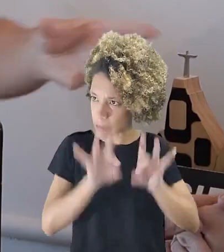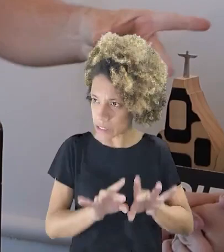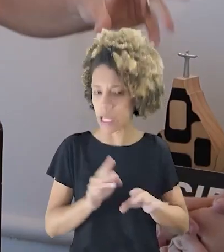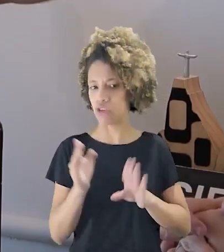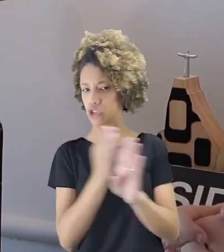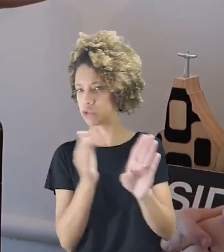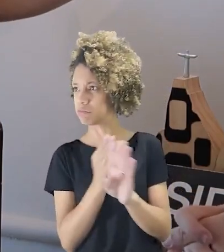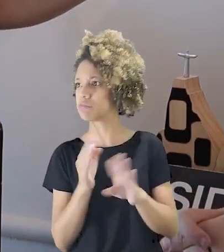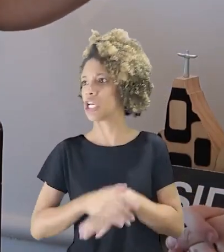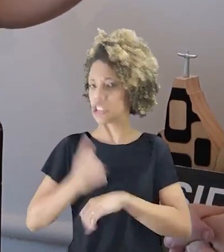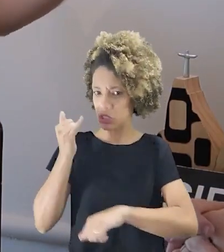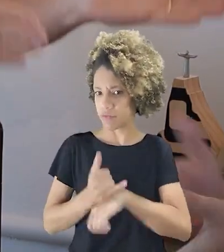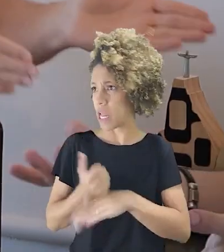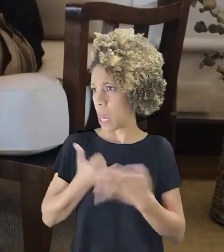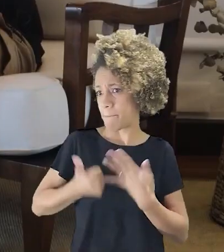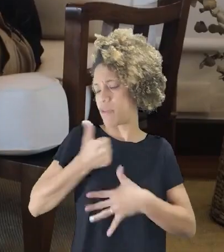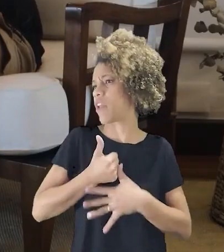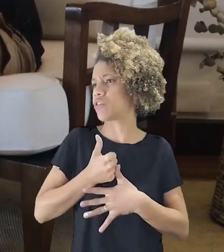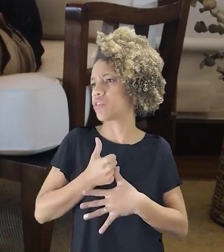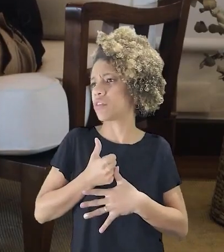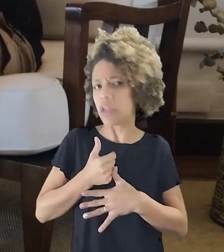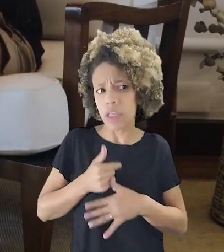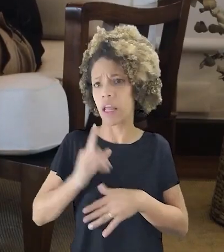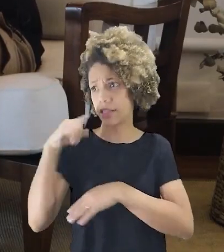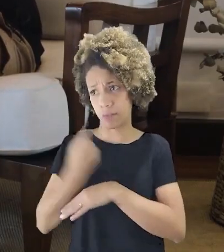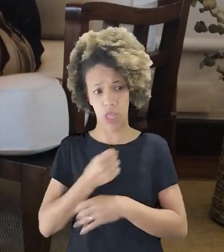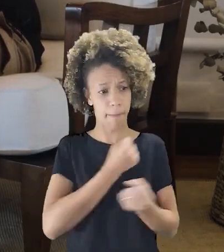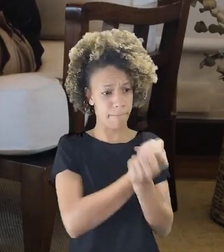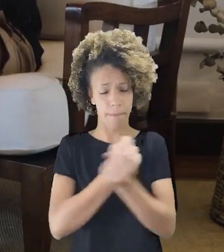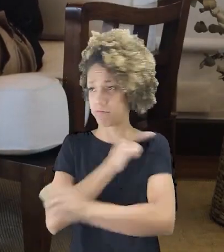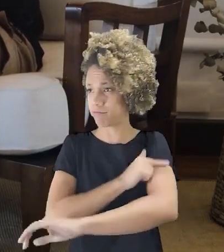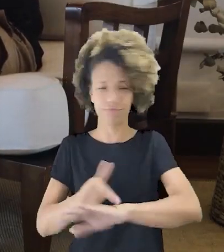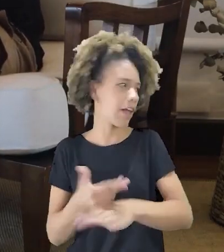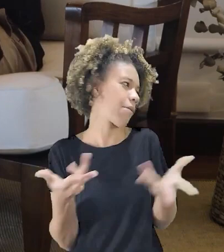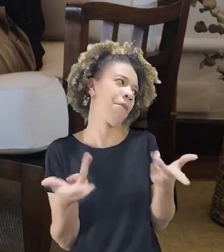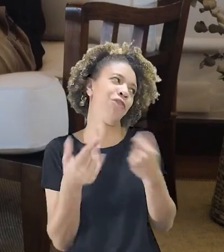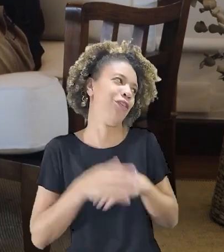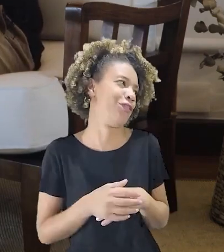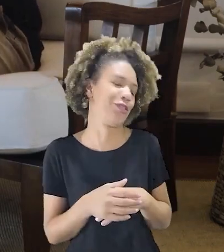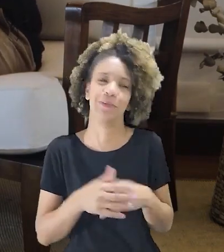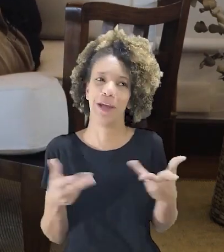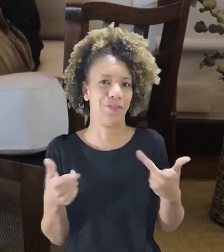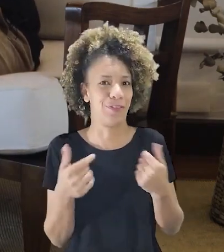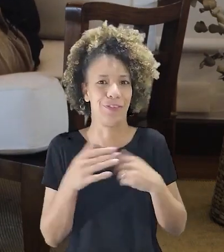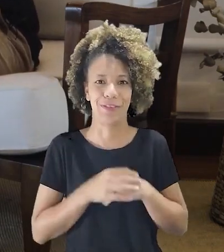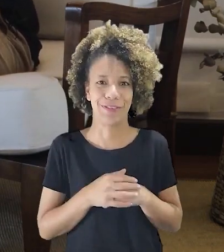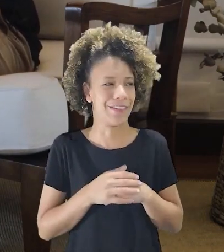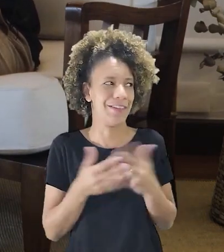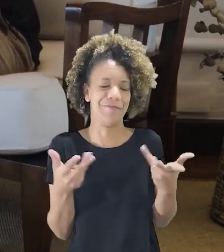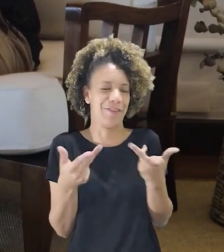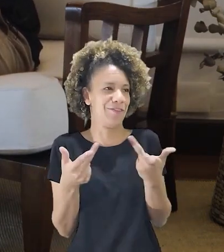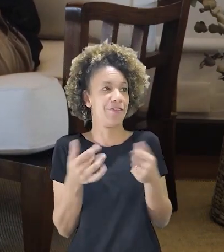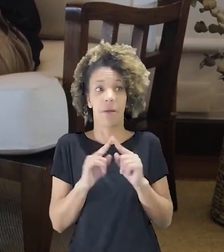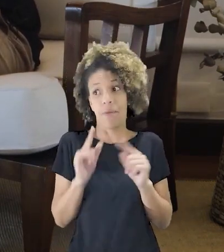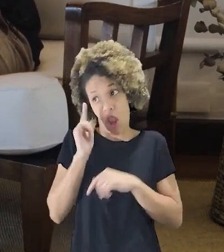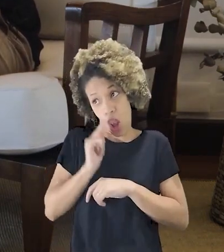de crimes que foram privilegiados. Uma delegacia especializada em deputado. Maravilhoso. Que isso, todo cara. O Brasil tinha que ter. Isso é maravilhoso. Logicamente, isso é maravilhoso.